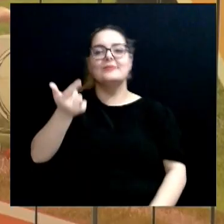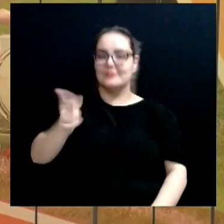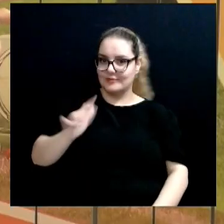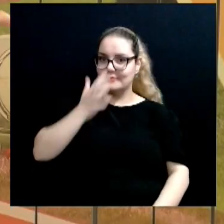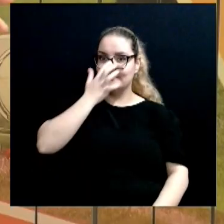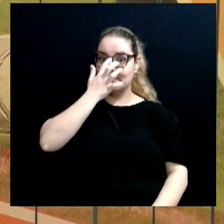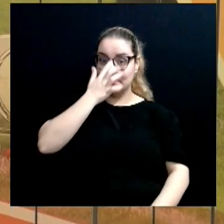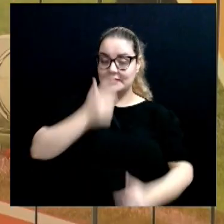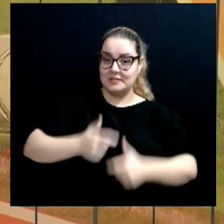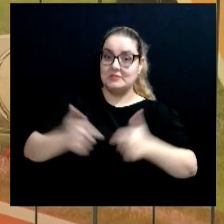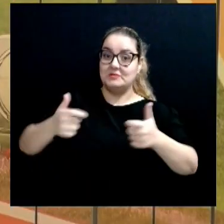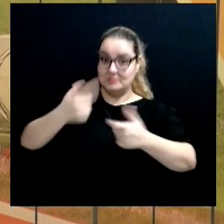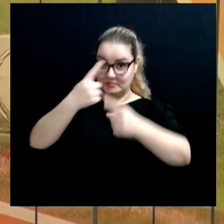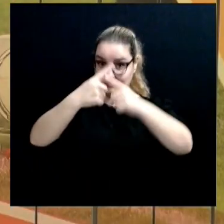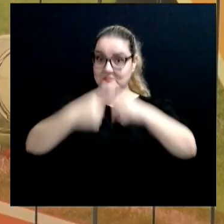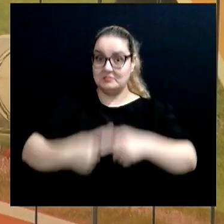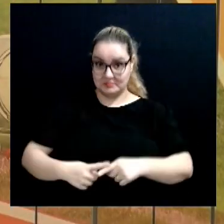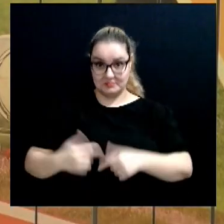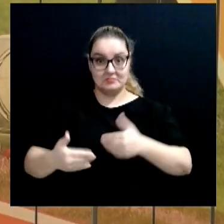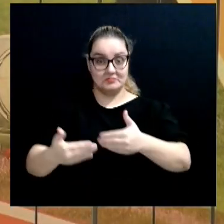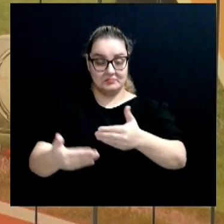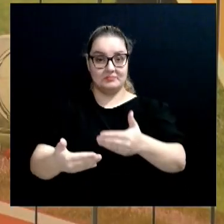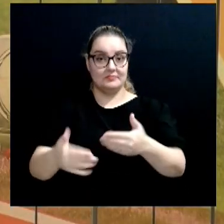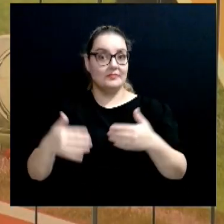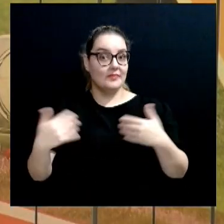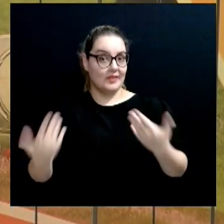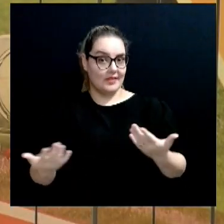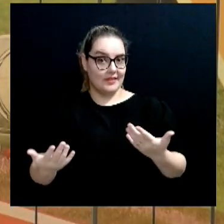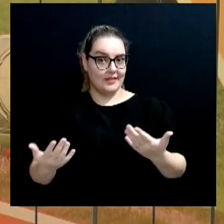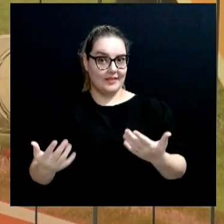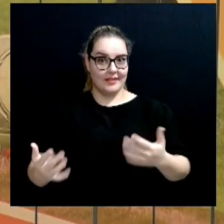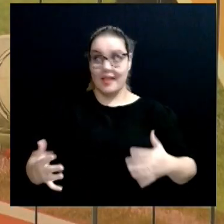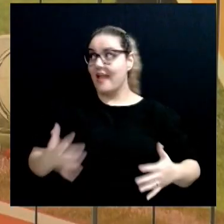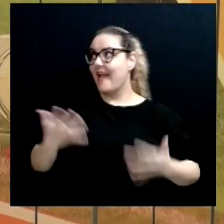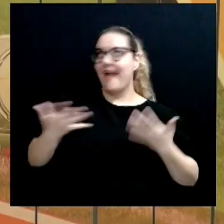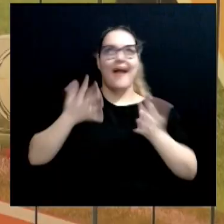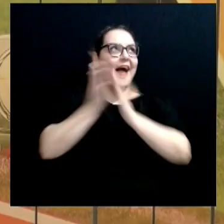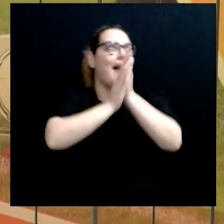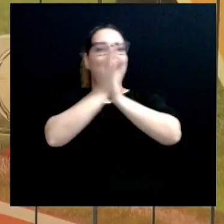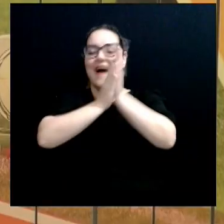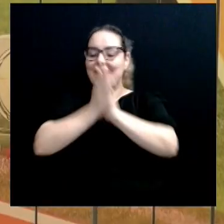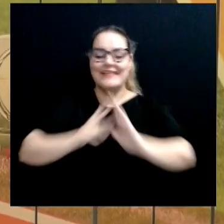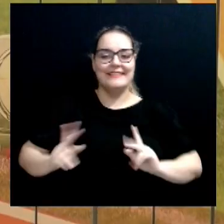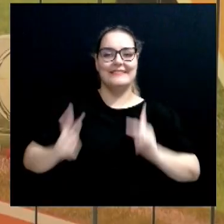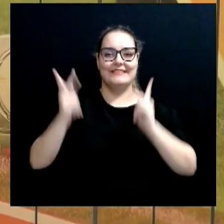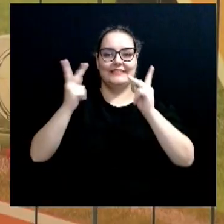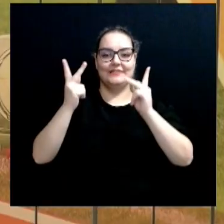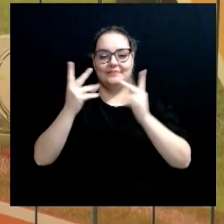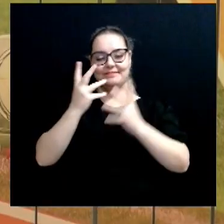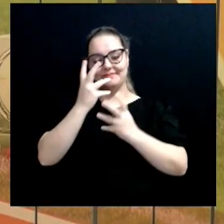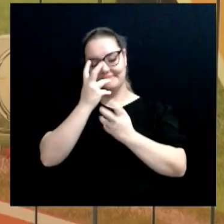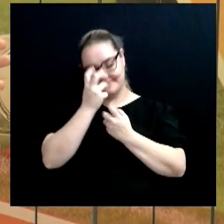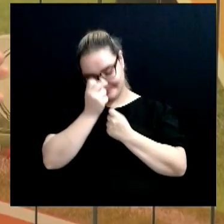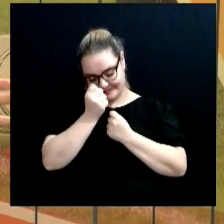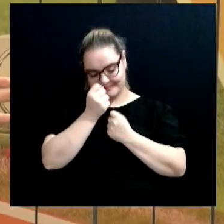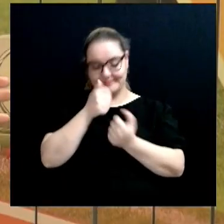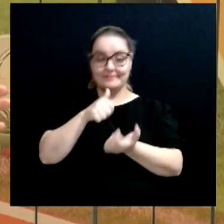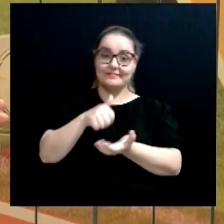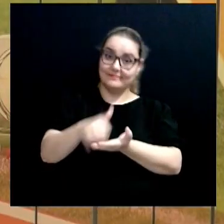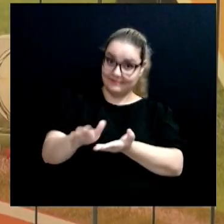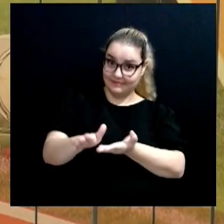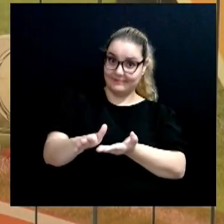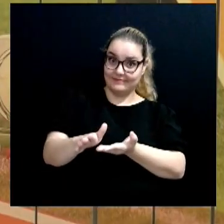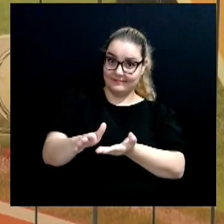jogos pela frente. E entre a euforia de uma vitória e a frustração de uma eliminação, uma